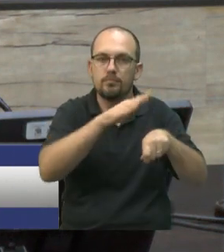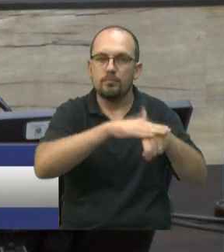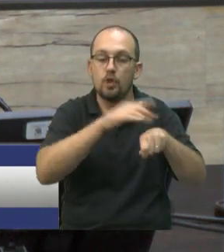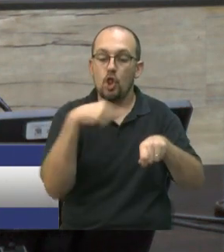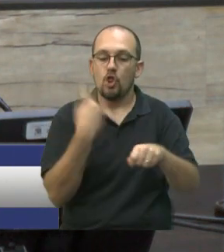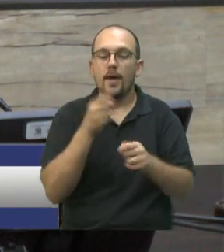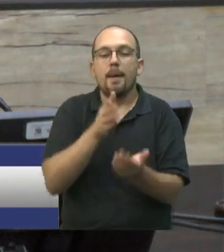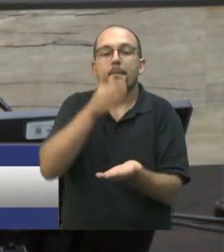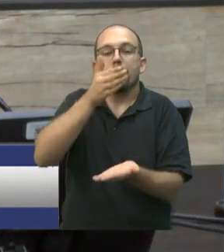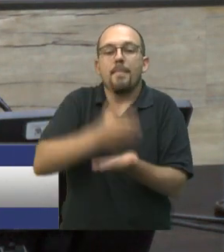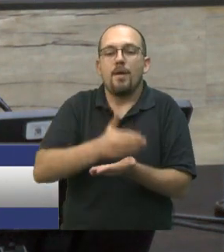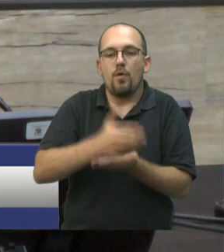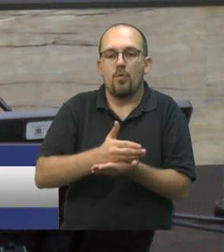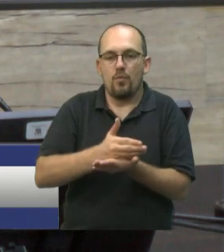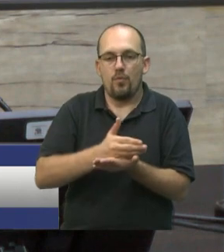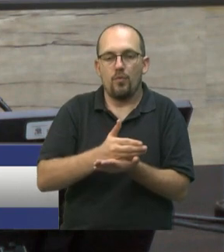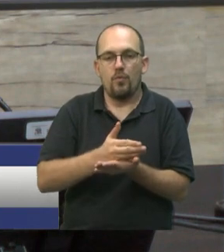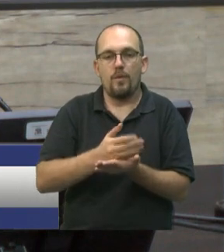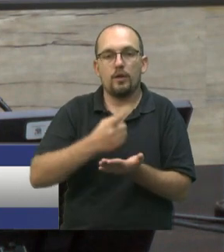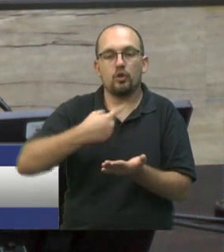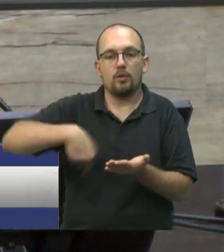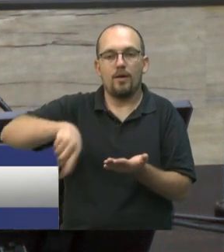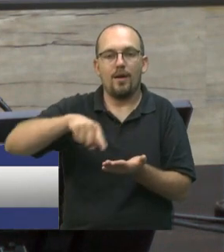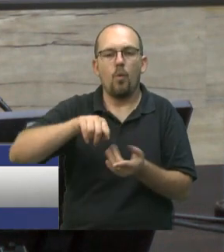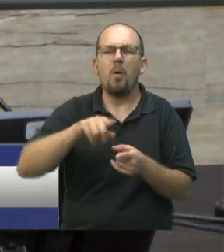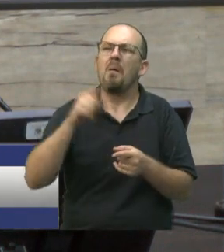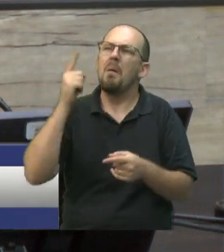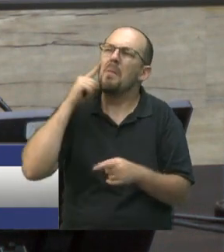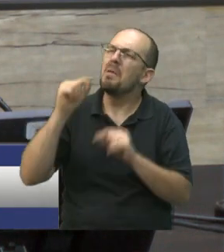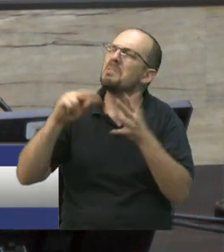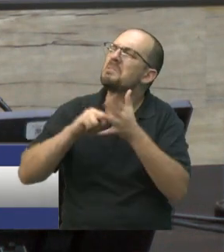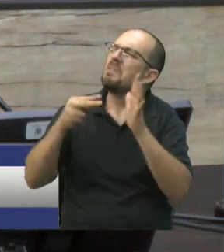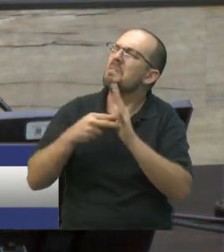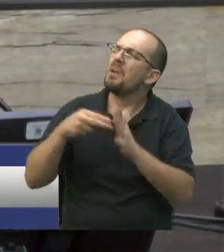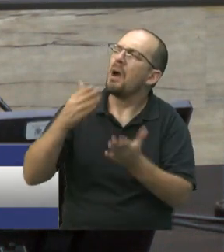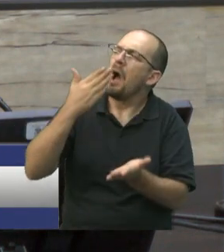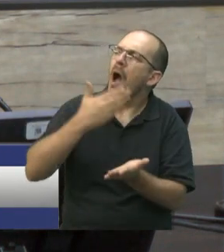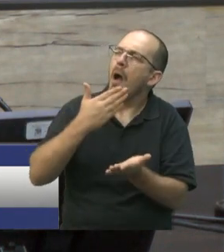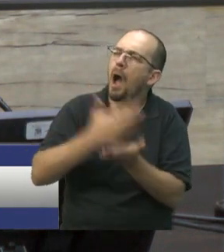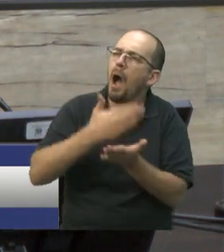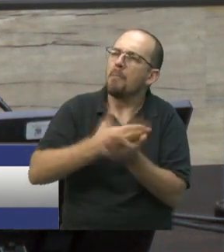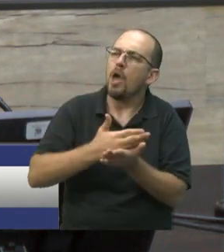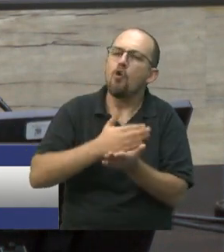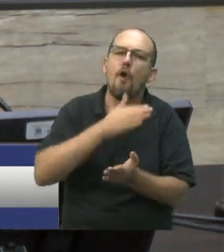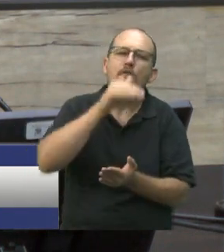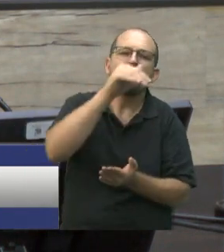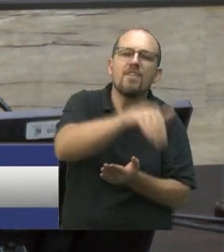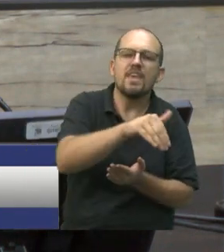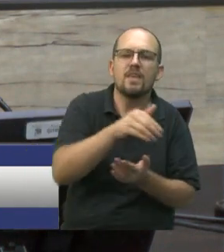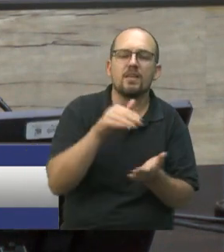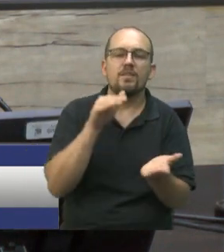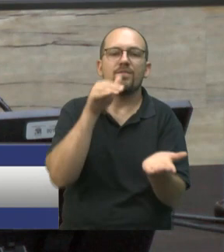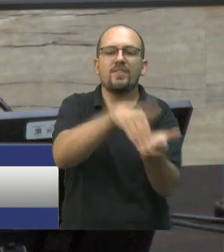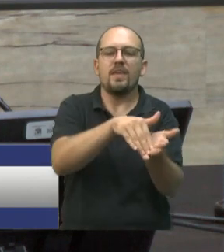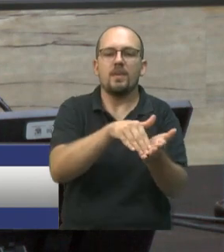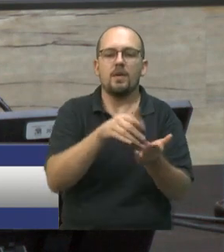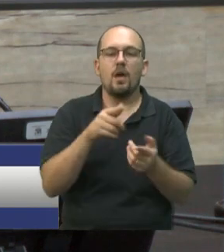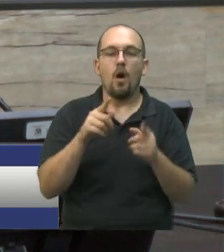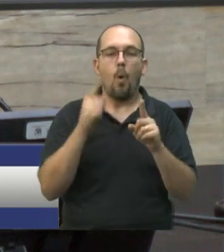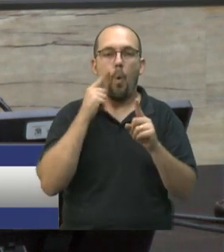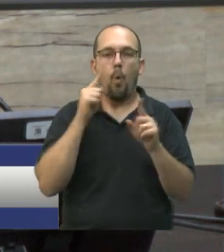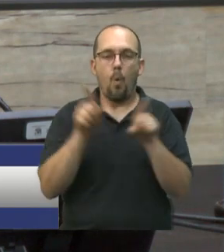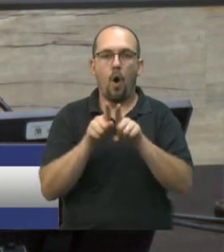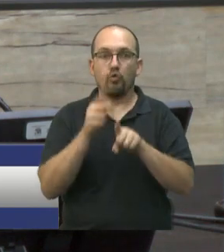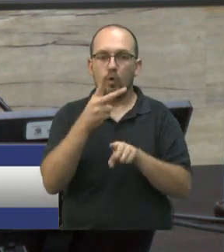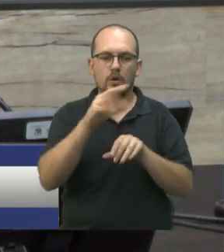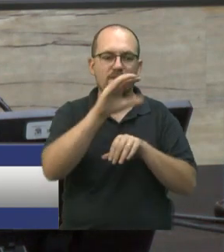Então, estou dando um exemplo para vocês entenderem. O que esse maluco fica falando de área fim e área meio? É o funcionamento. Então, em relação